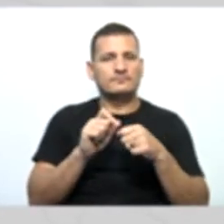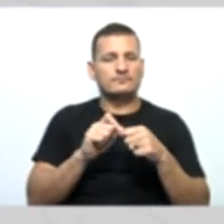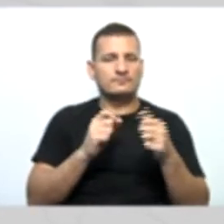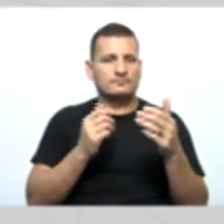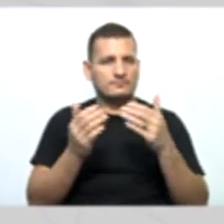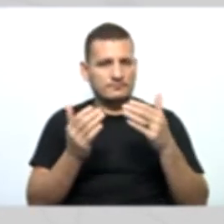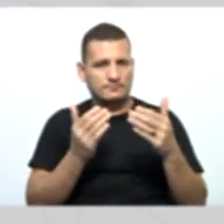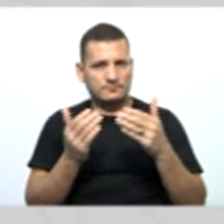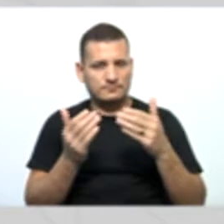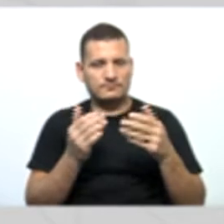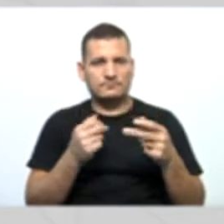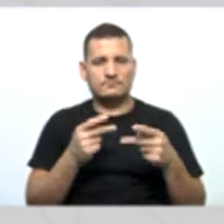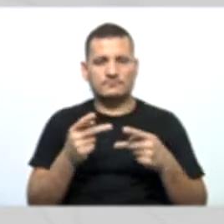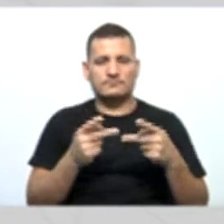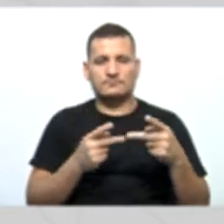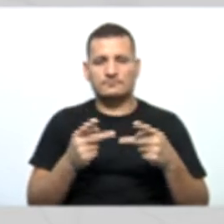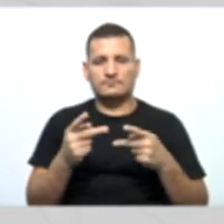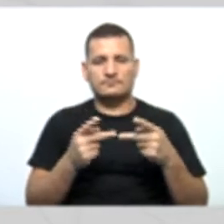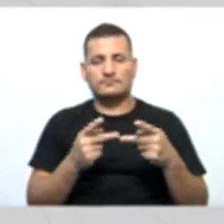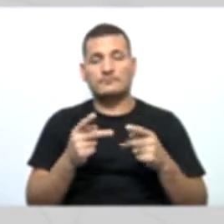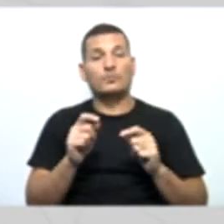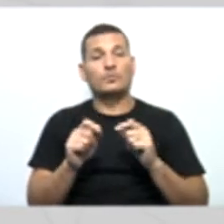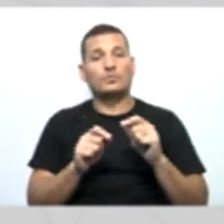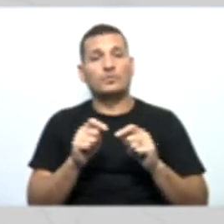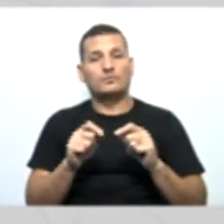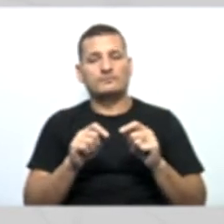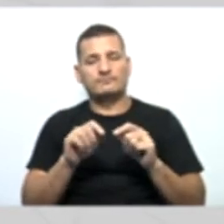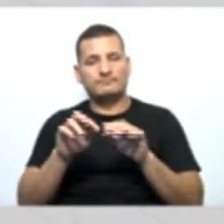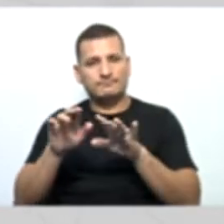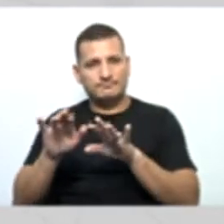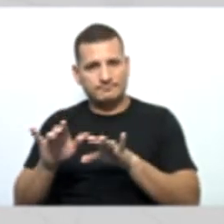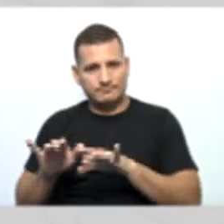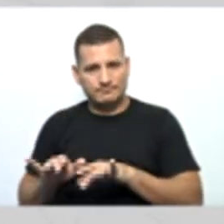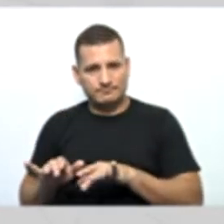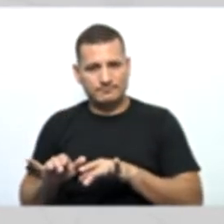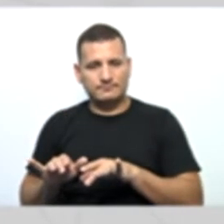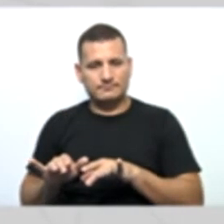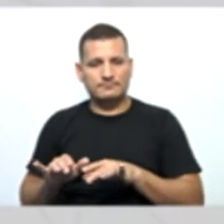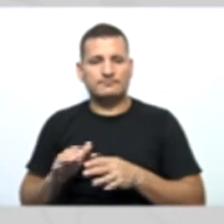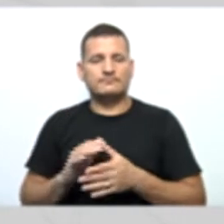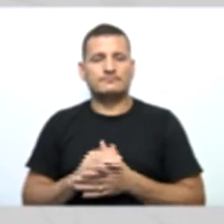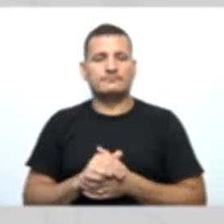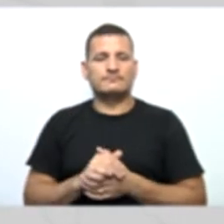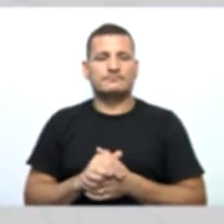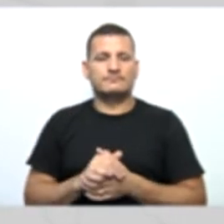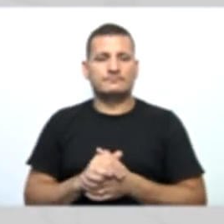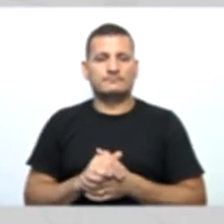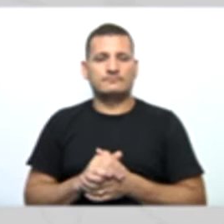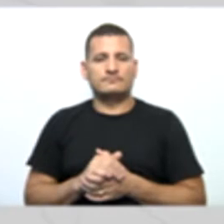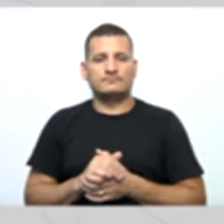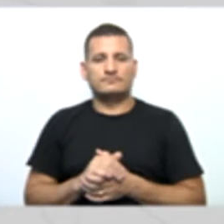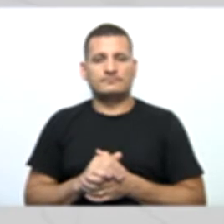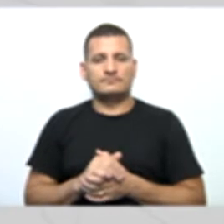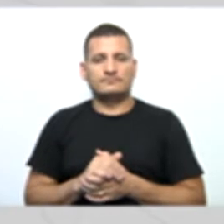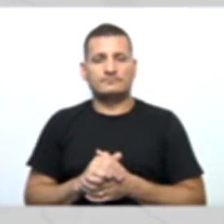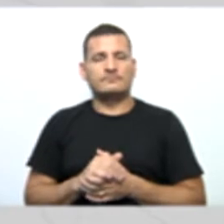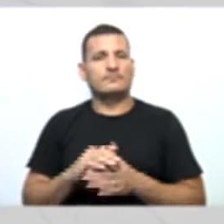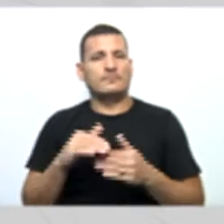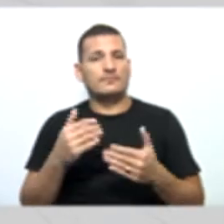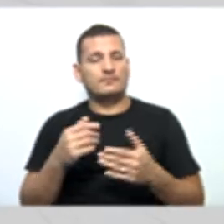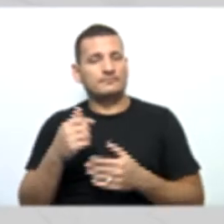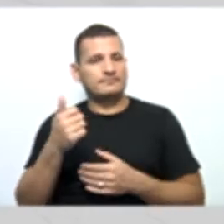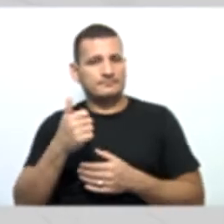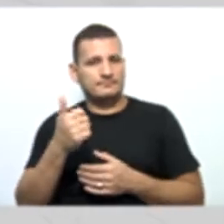e projeto daquilo que vai ser construído. É o que a gente comentou agora há pouco, né? Então,